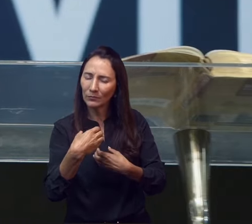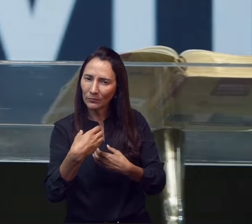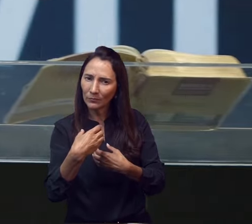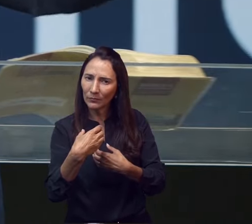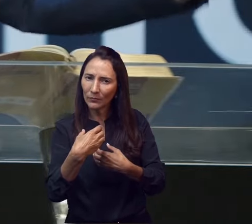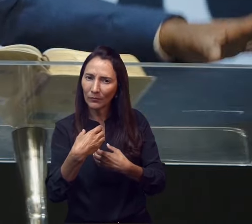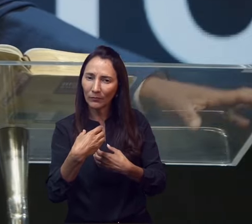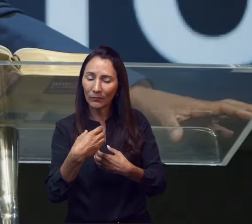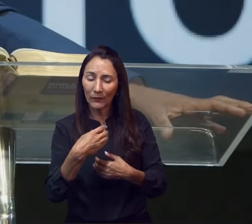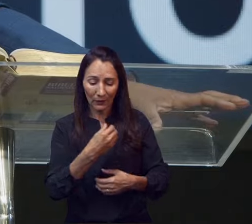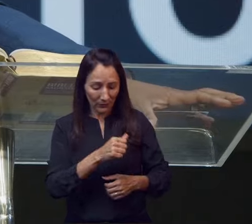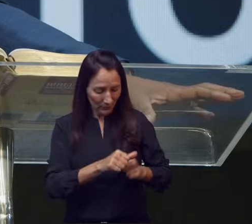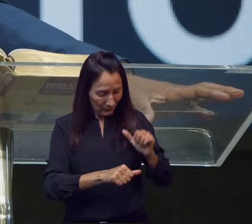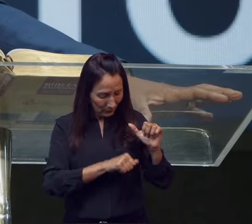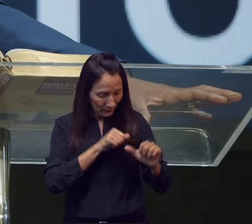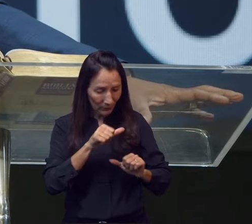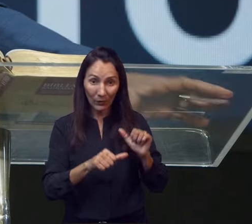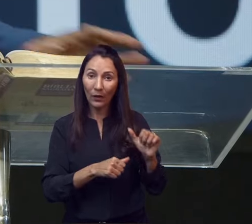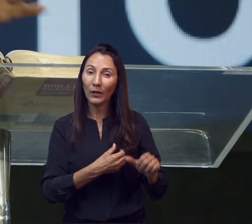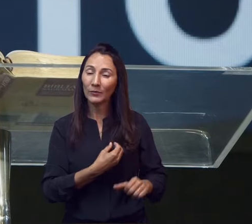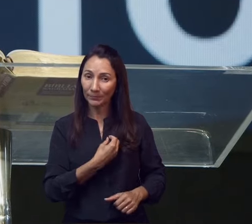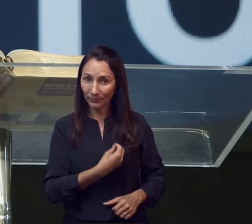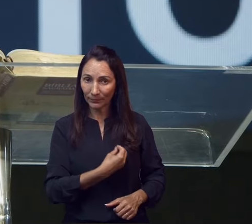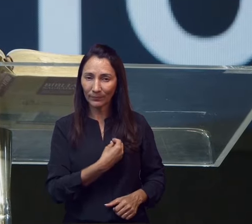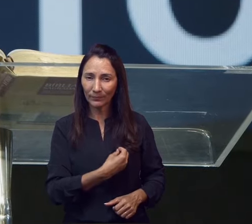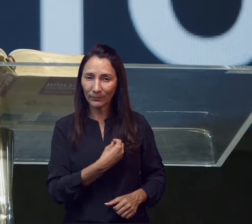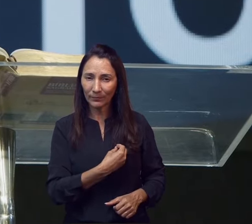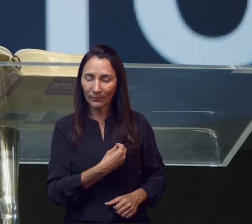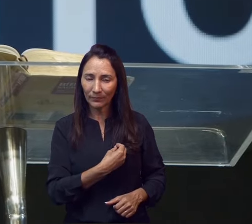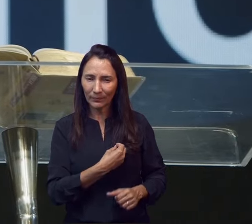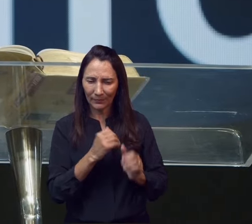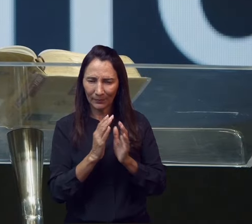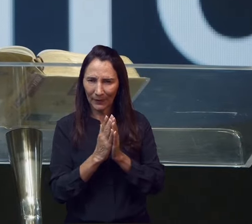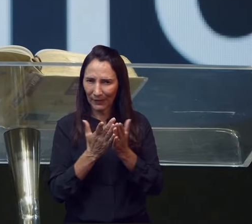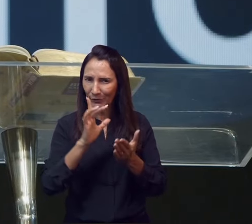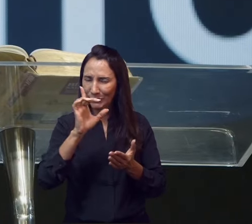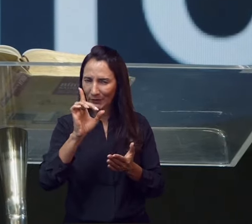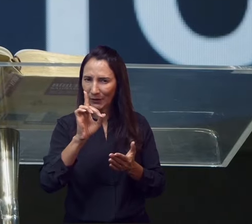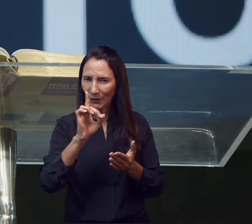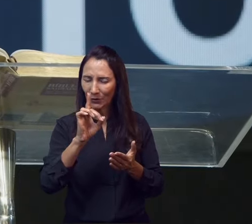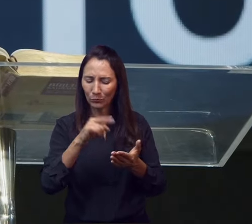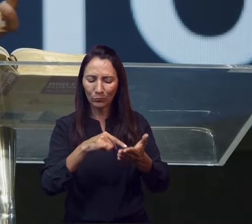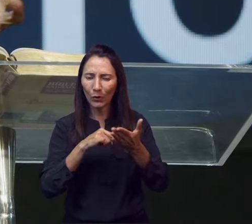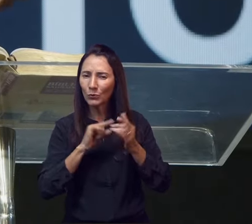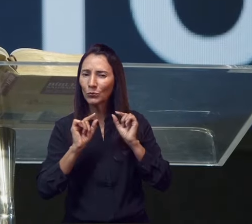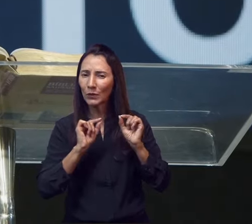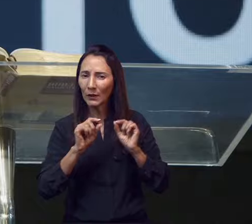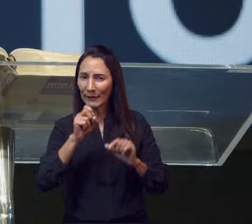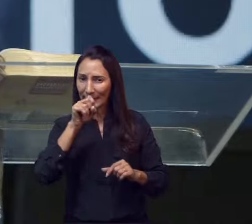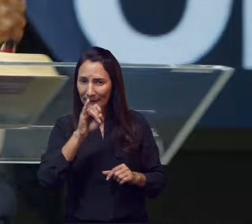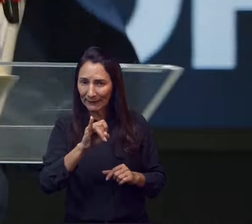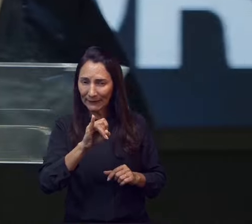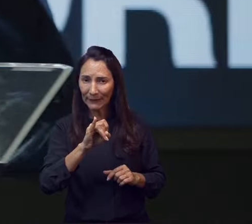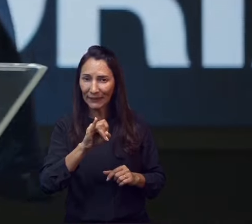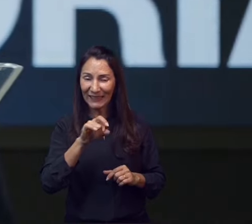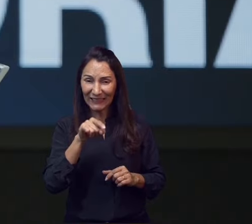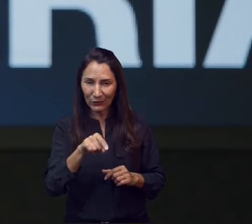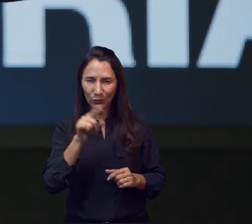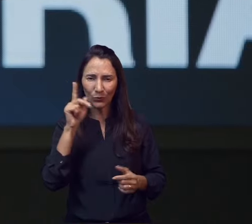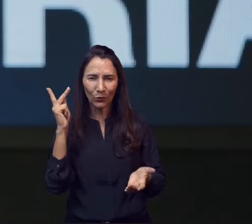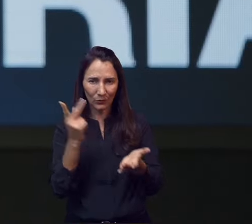isso tem mudado a minha vida O que que a Bíblia diz se é verdade que isso está